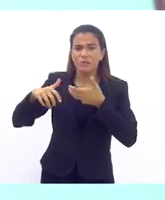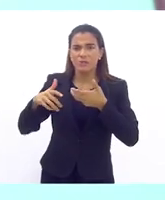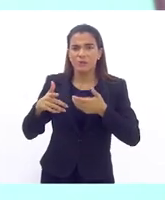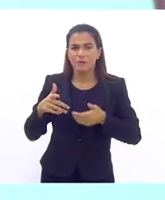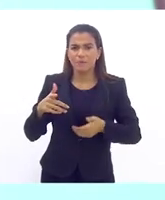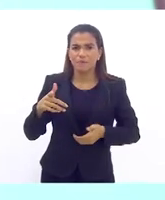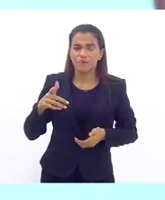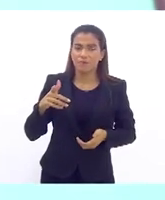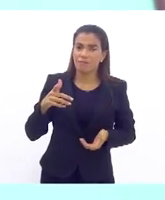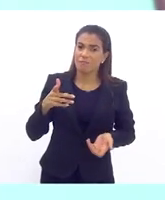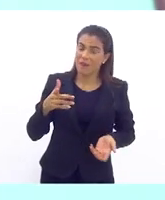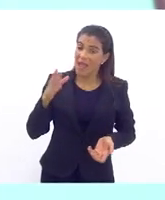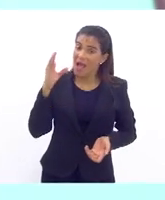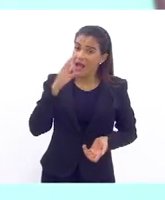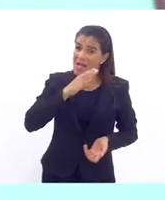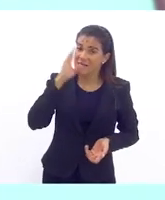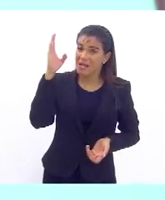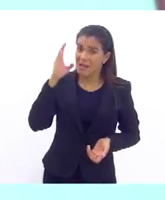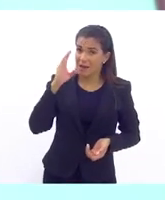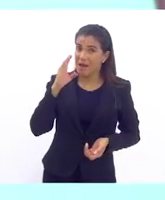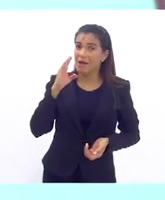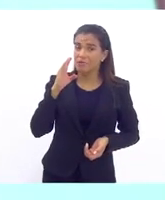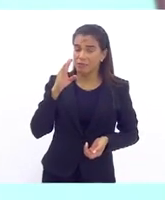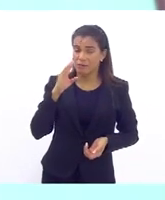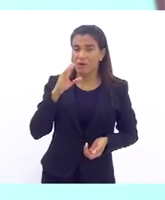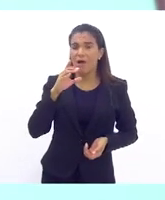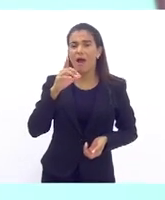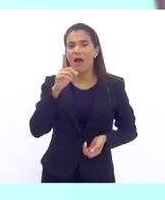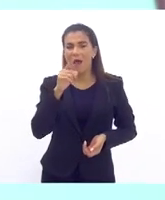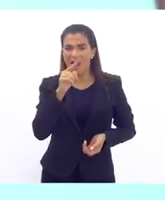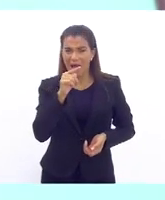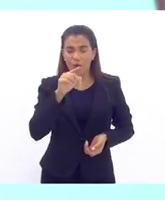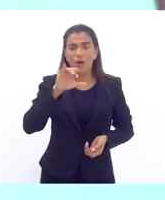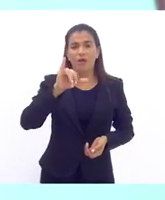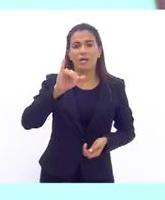ele acelerado então todos os processos